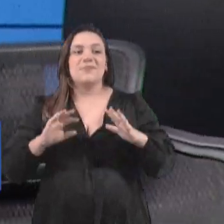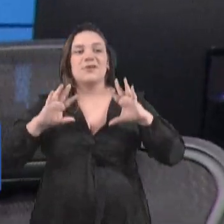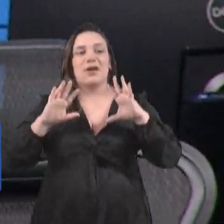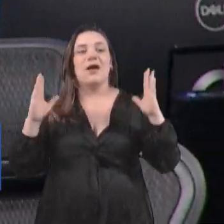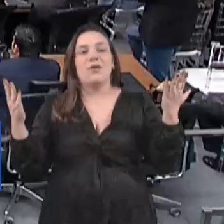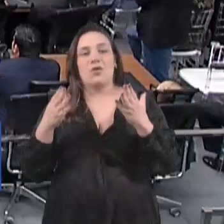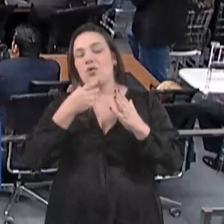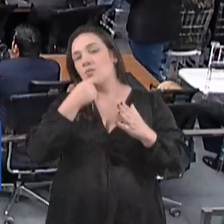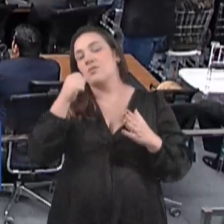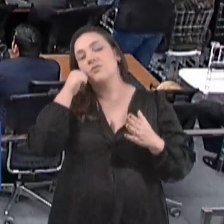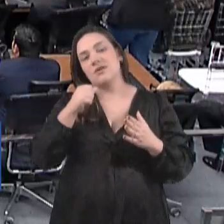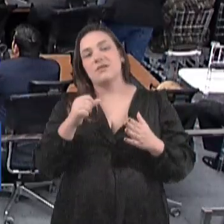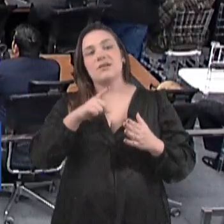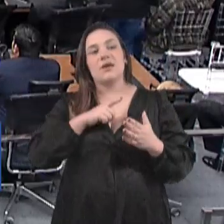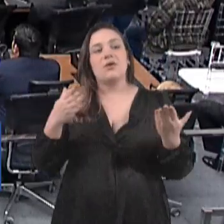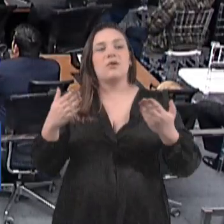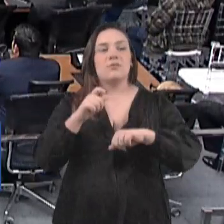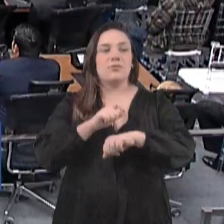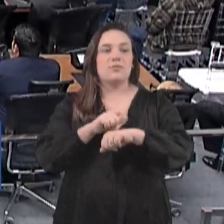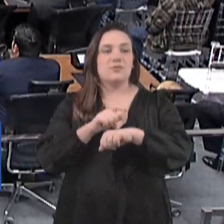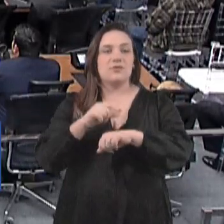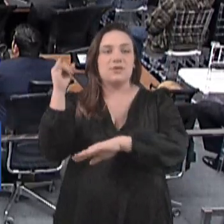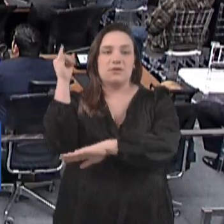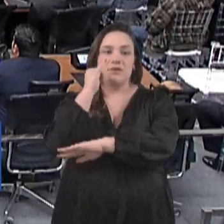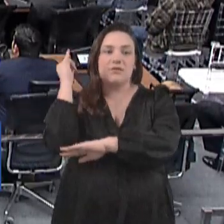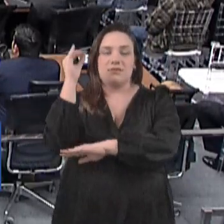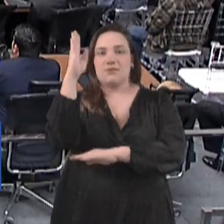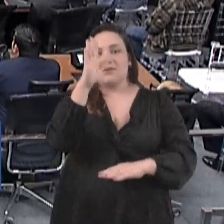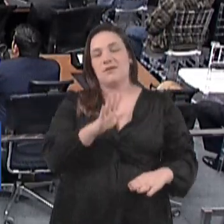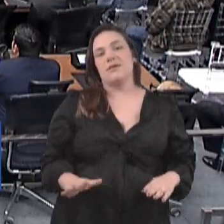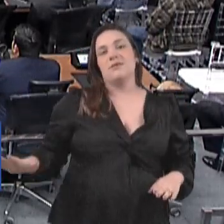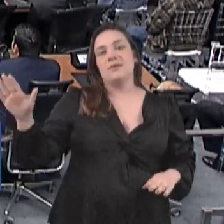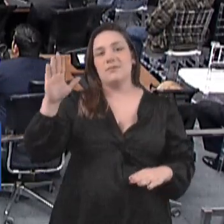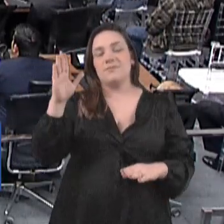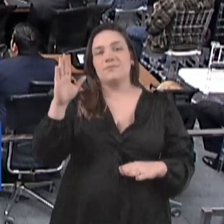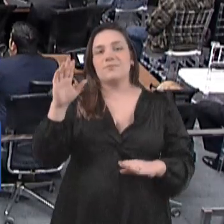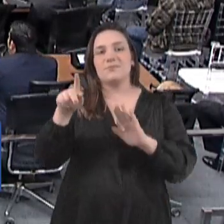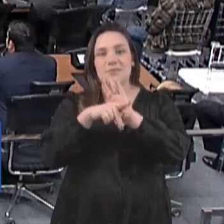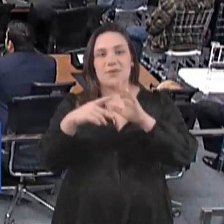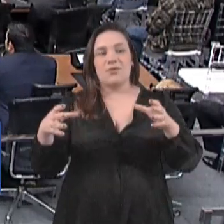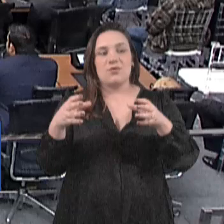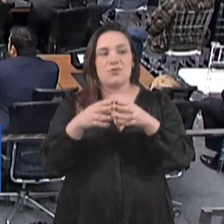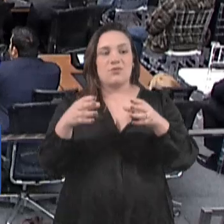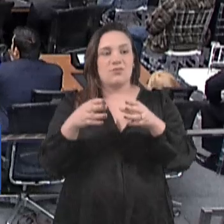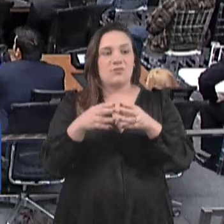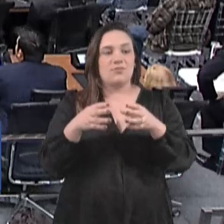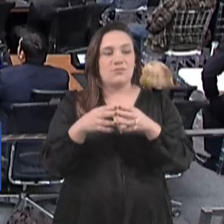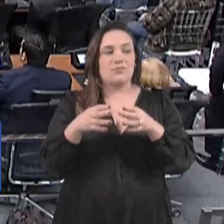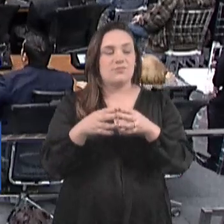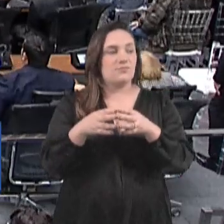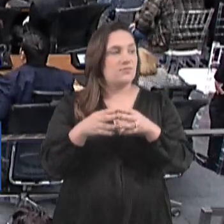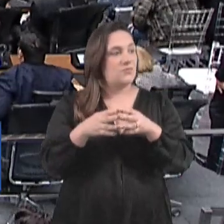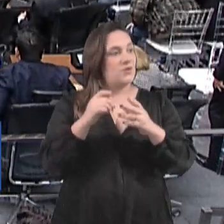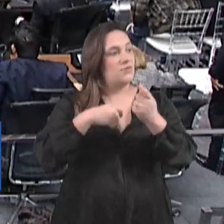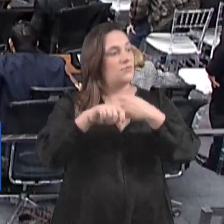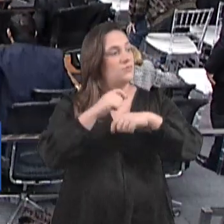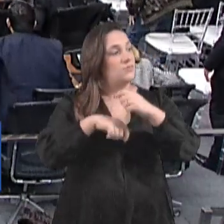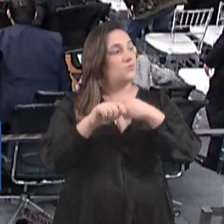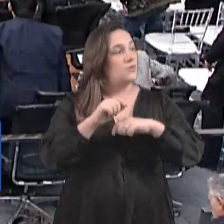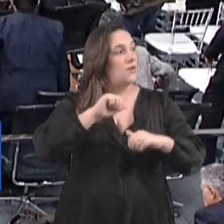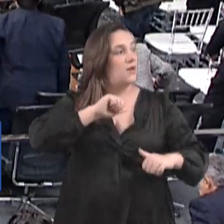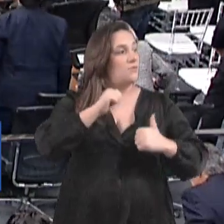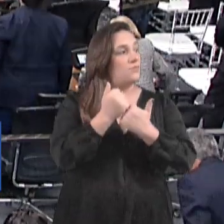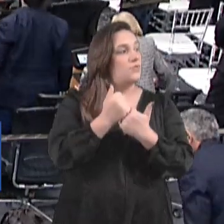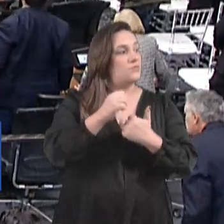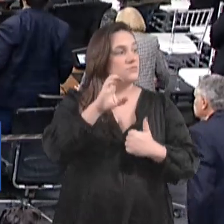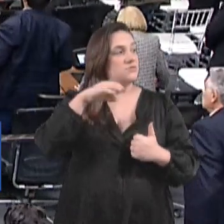Senhoras e senhores, teremos neste momento a execução do hino nacional brasileiro pela banda de música da base de administração e apoio